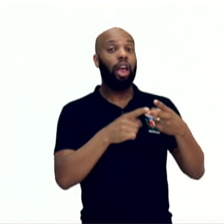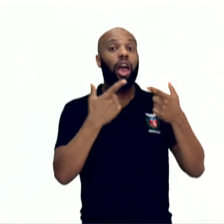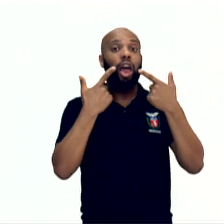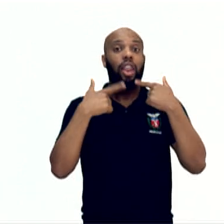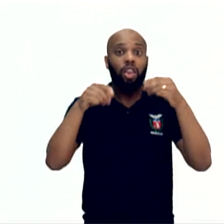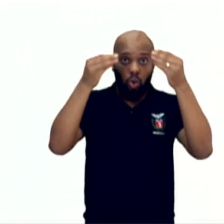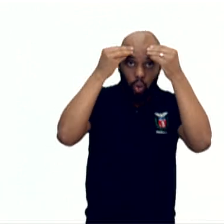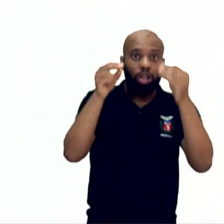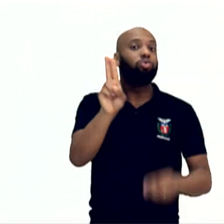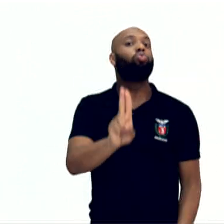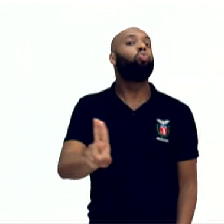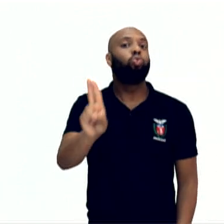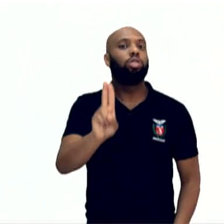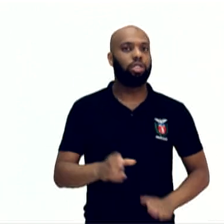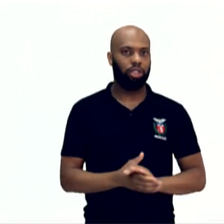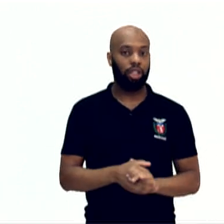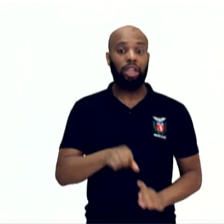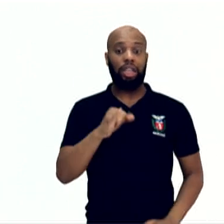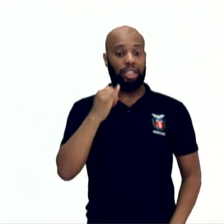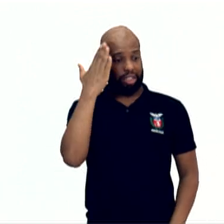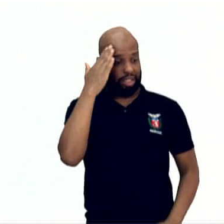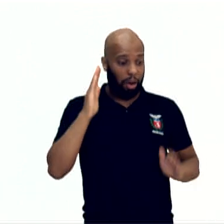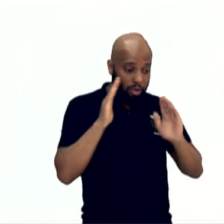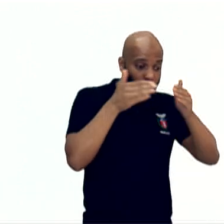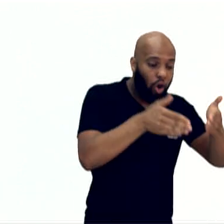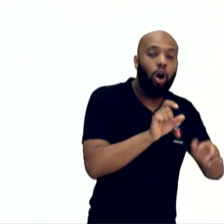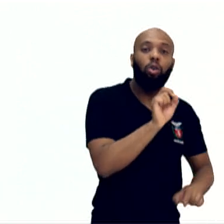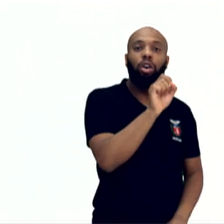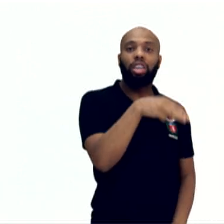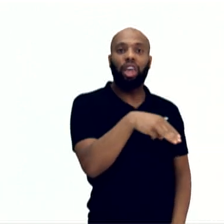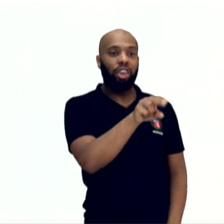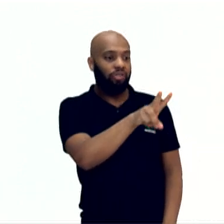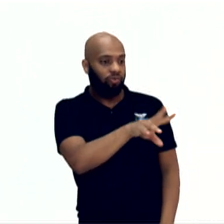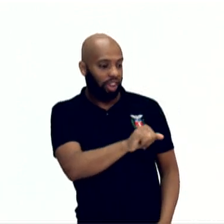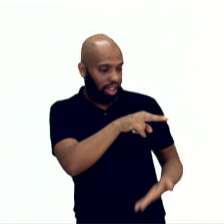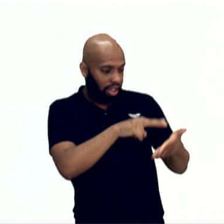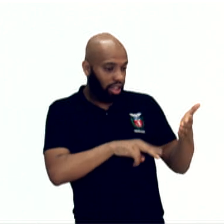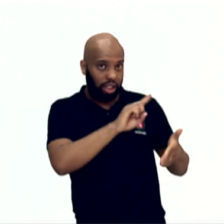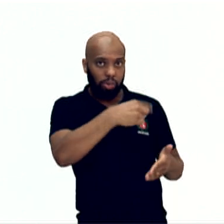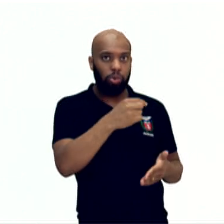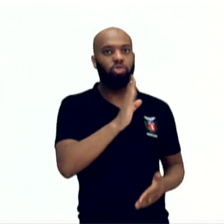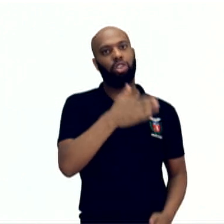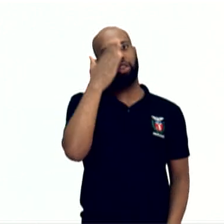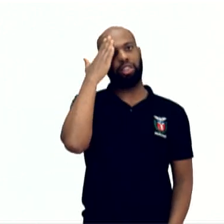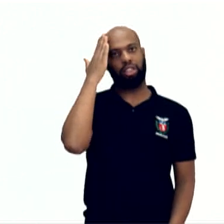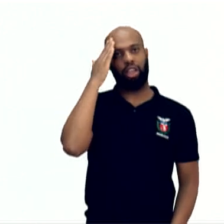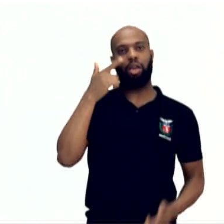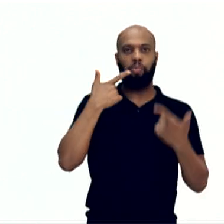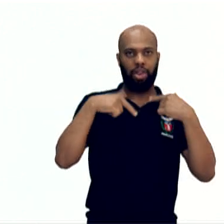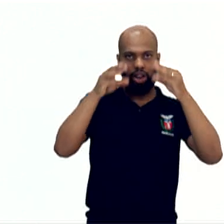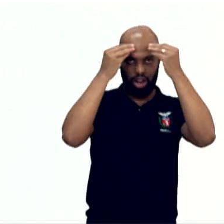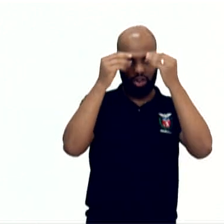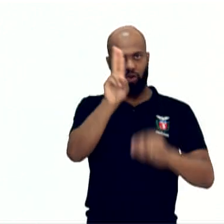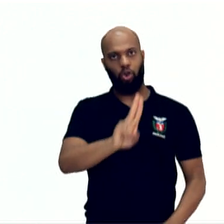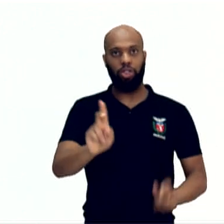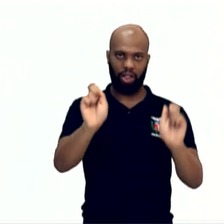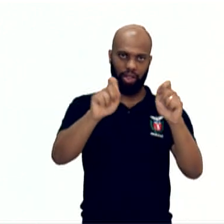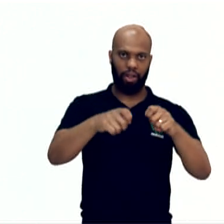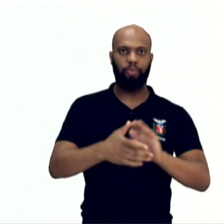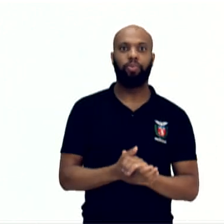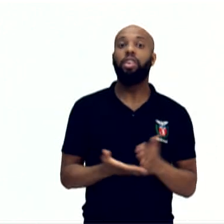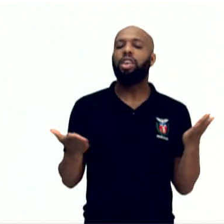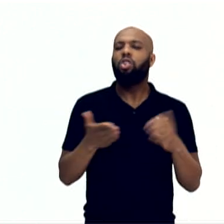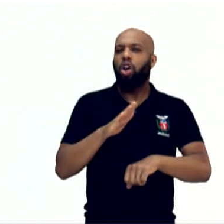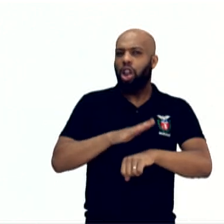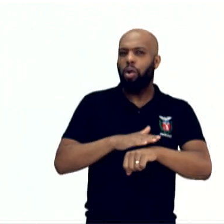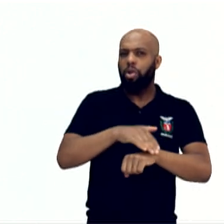vou empregar? Então, sabendo o público-alvo, eu já sei o tipo de linguagem que eu vou empregar. Então, um